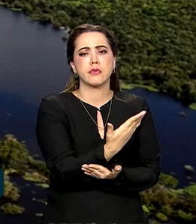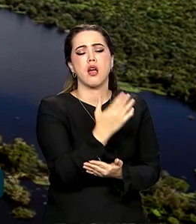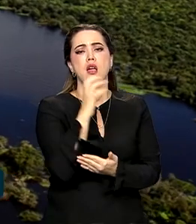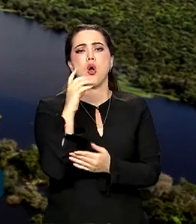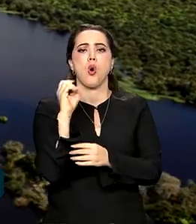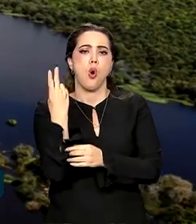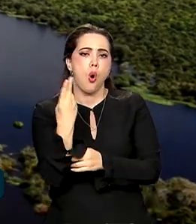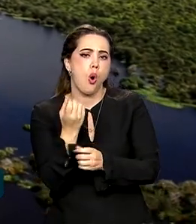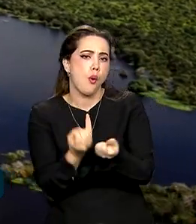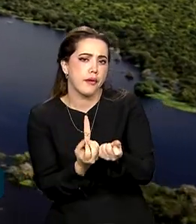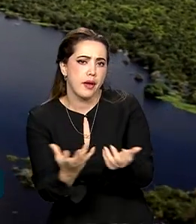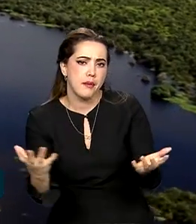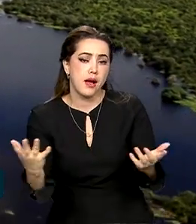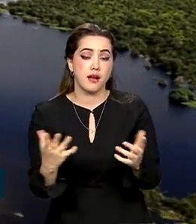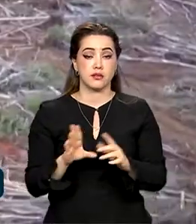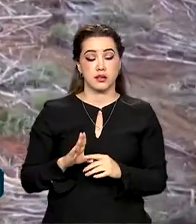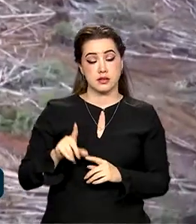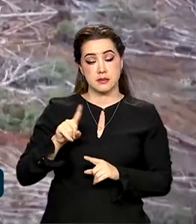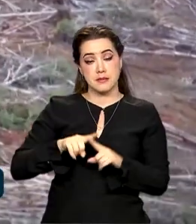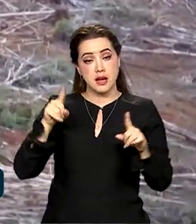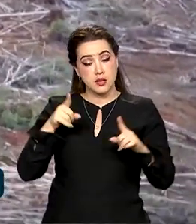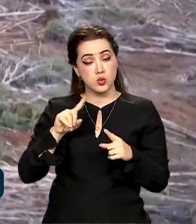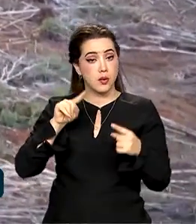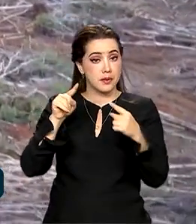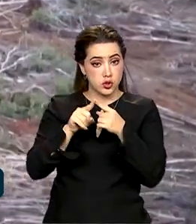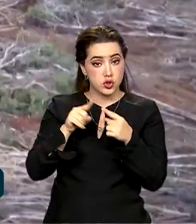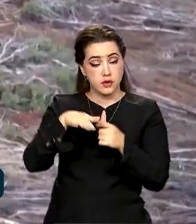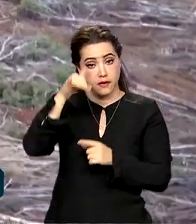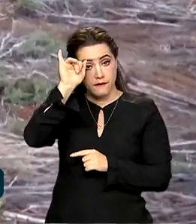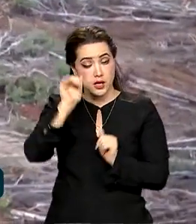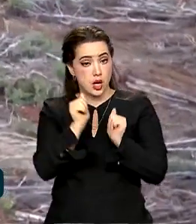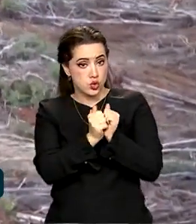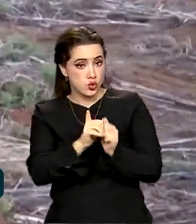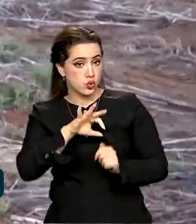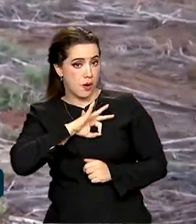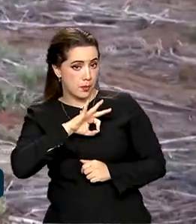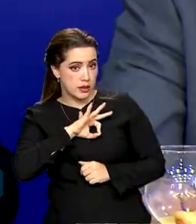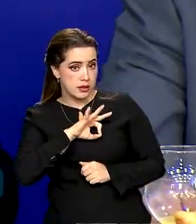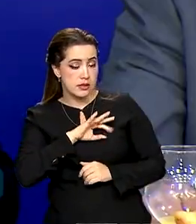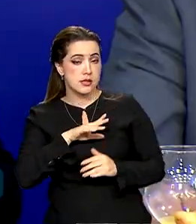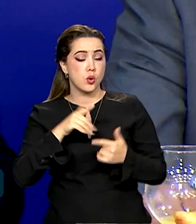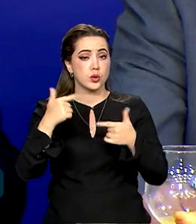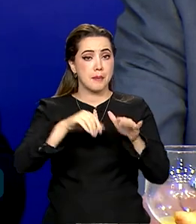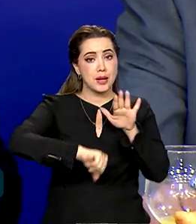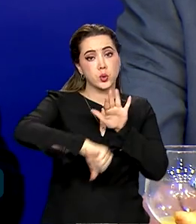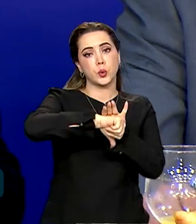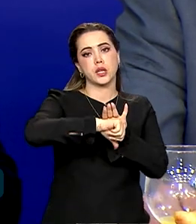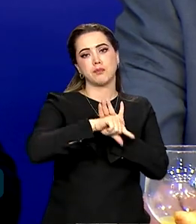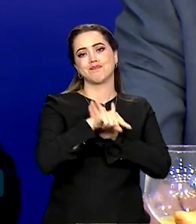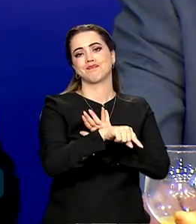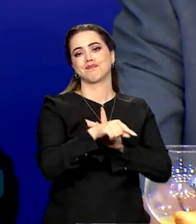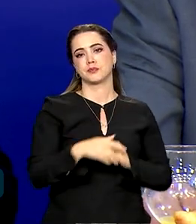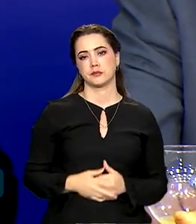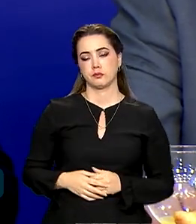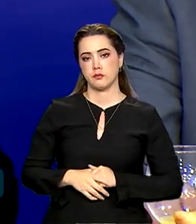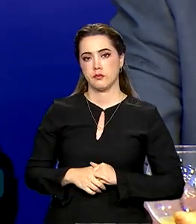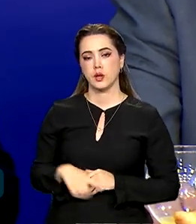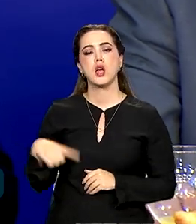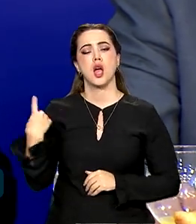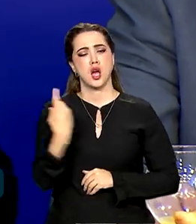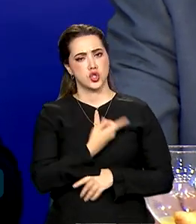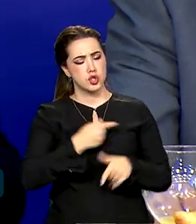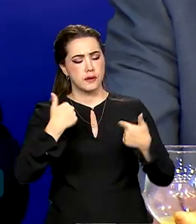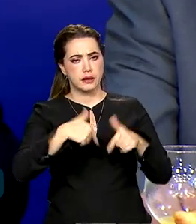todas as forças policiais e militares a atuação criminosa na região amazônica. Vamos tratar com muita seriedade o combate ao